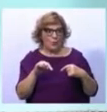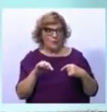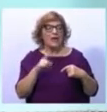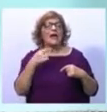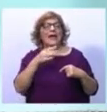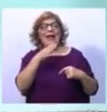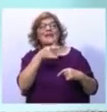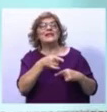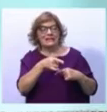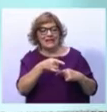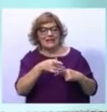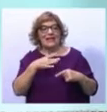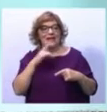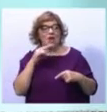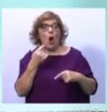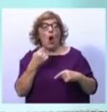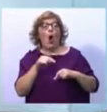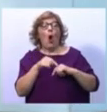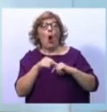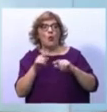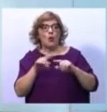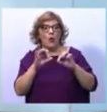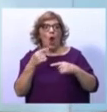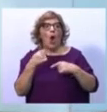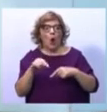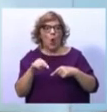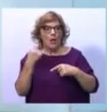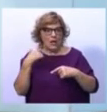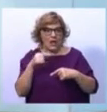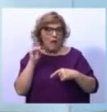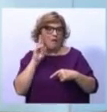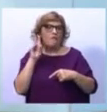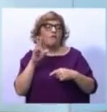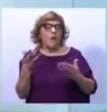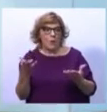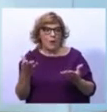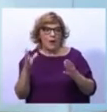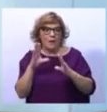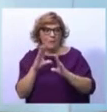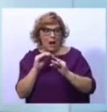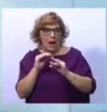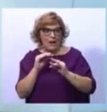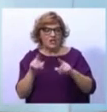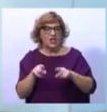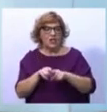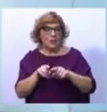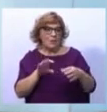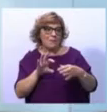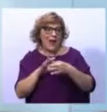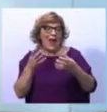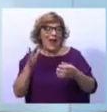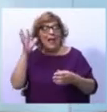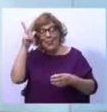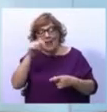é o simbolismo? Simboliza o ouro, portanto, o ouro é um metal precioso, não é? Dos mais preciosos, claro. E portanto, a analogia é o